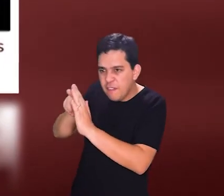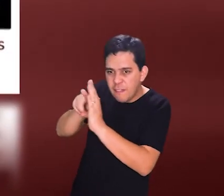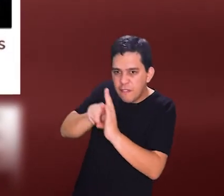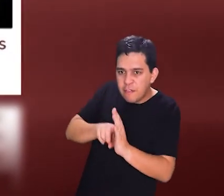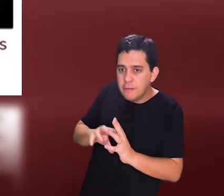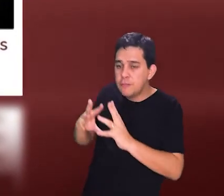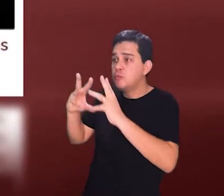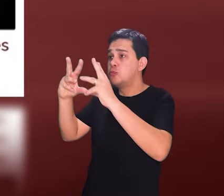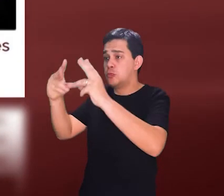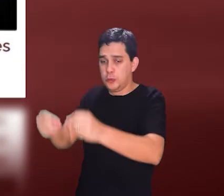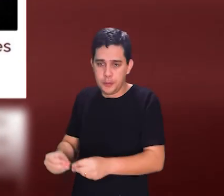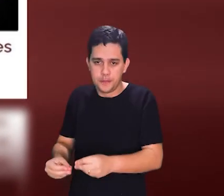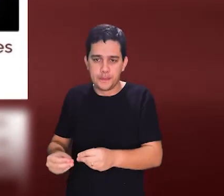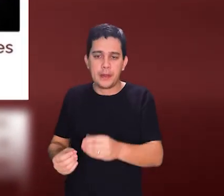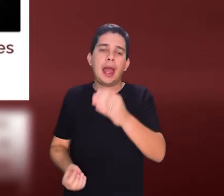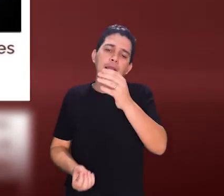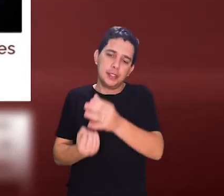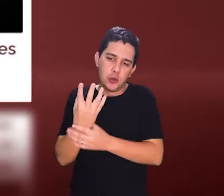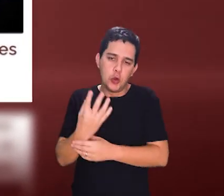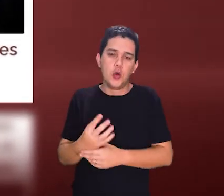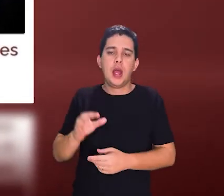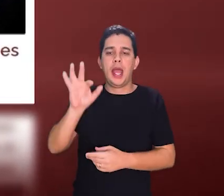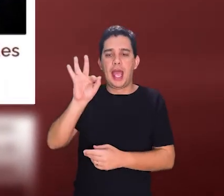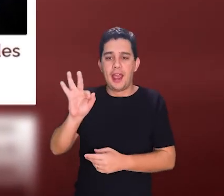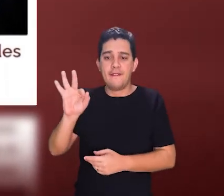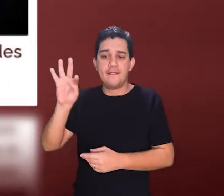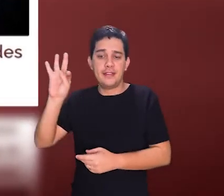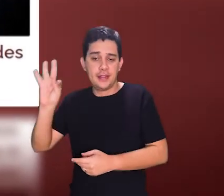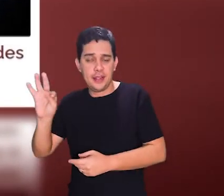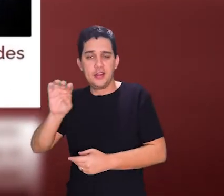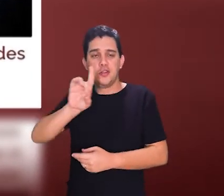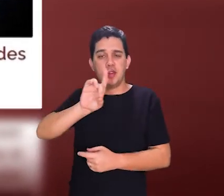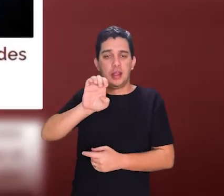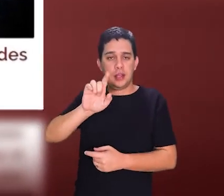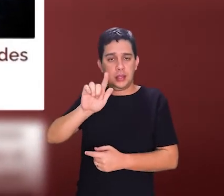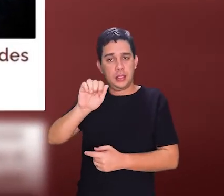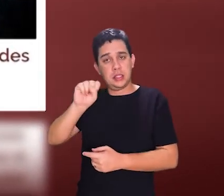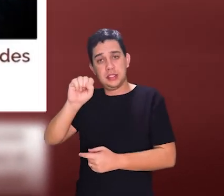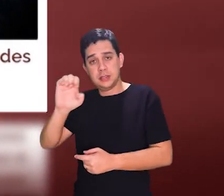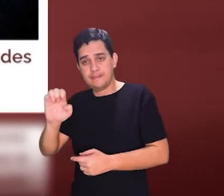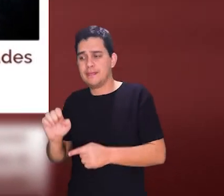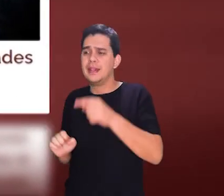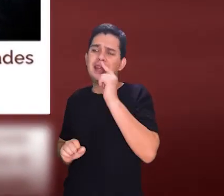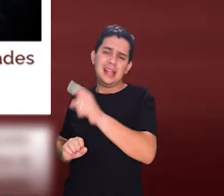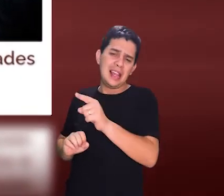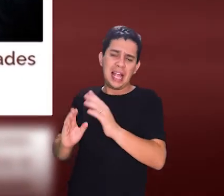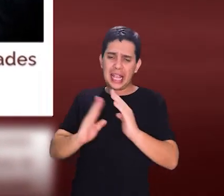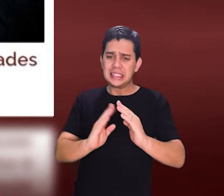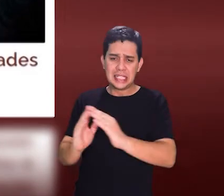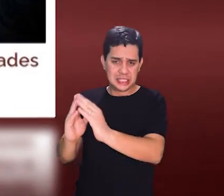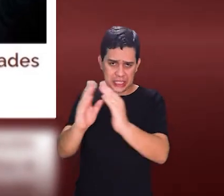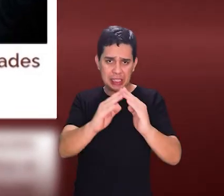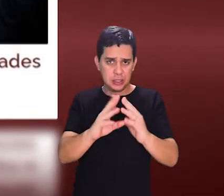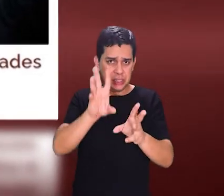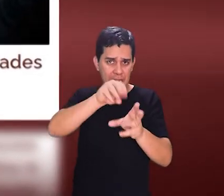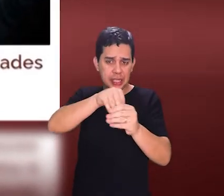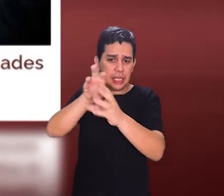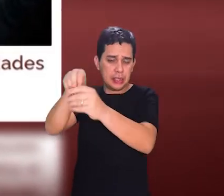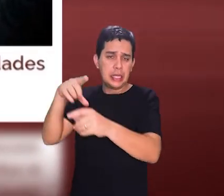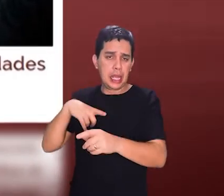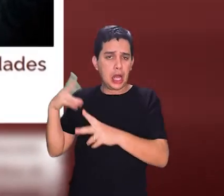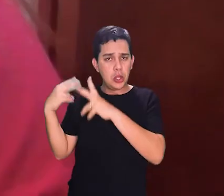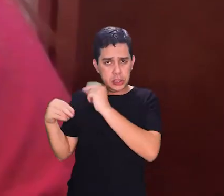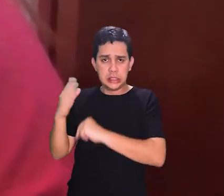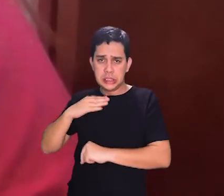esse problema, que é um problema que já é um problema antigo, que é da utilização da violência dentro das unidades